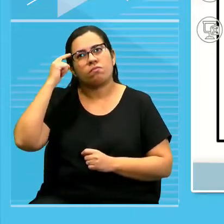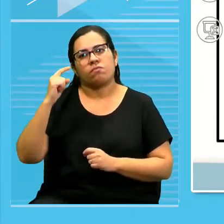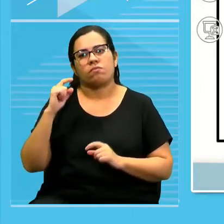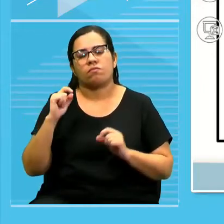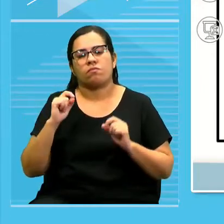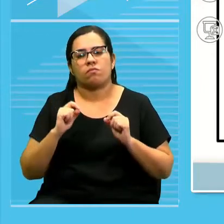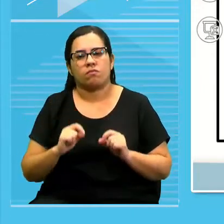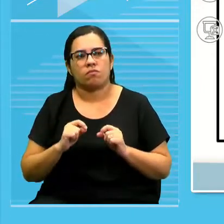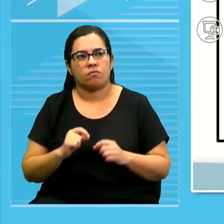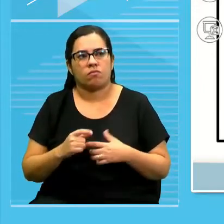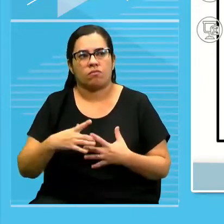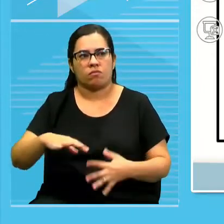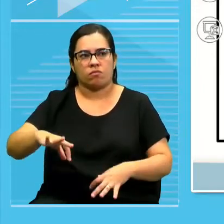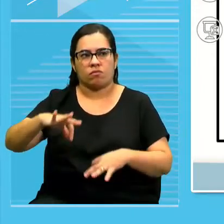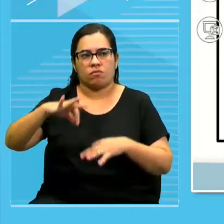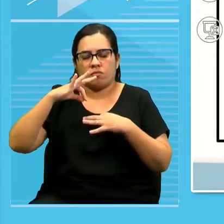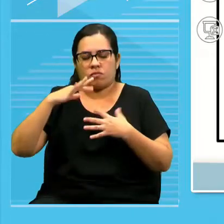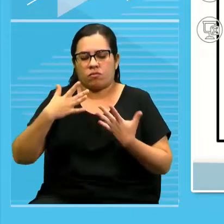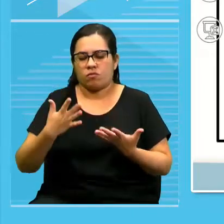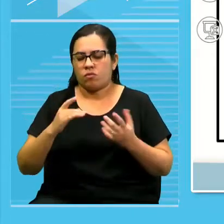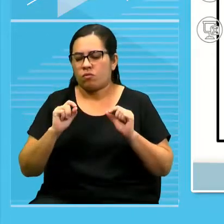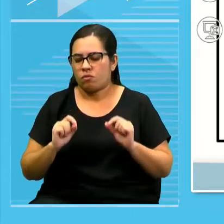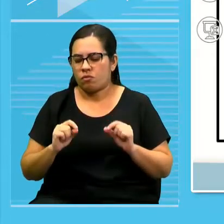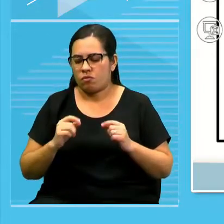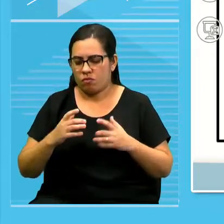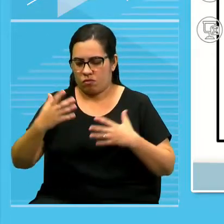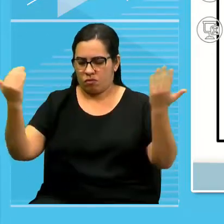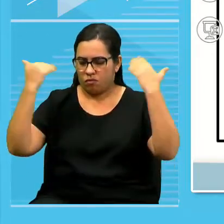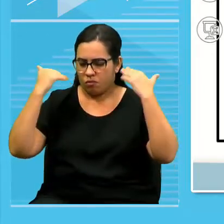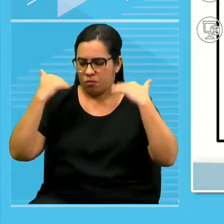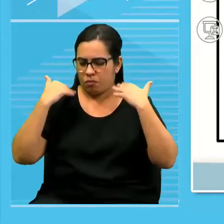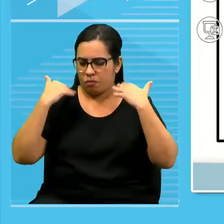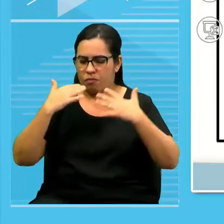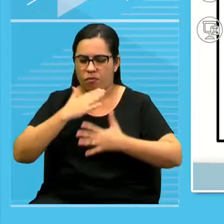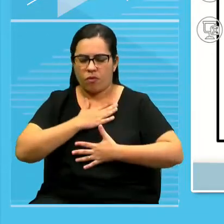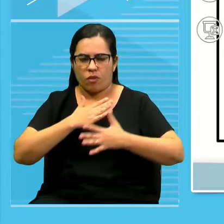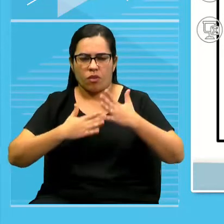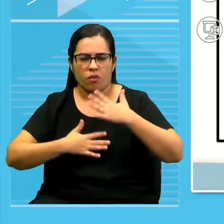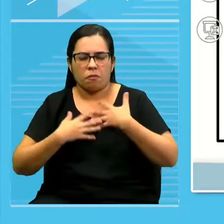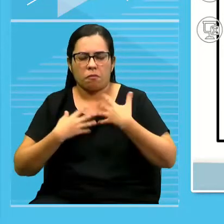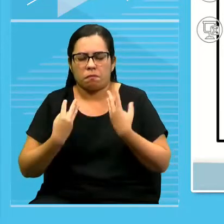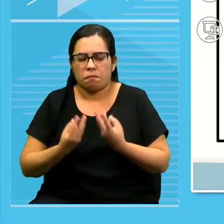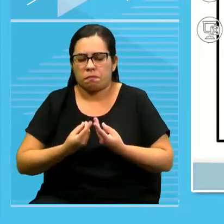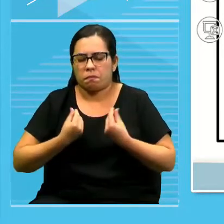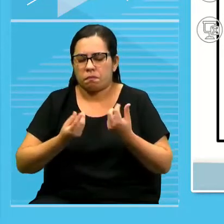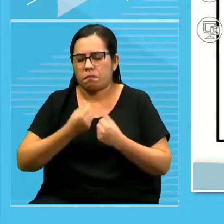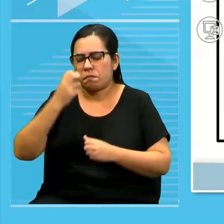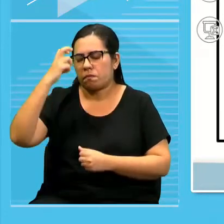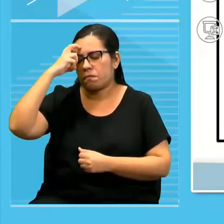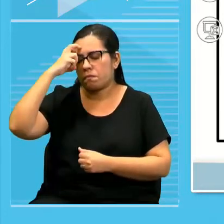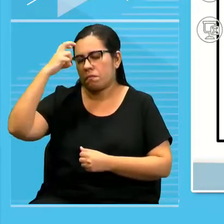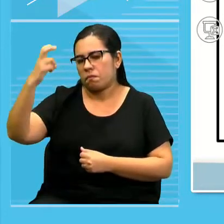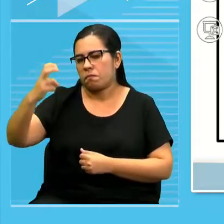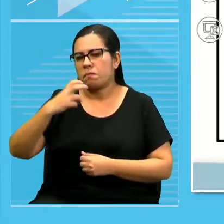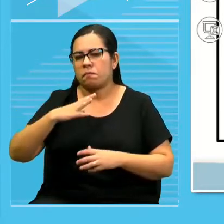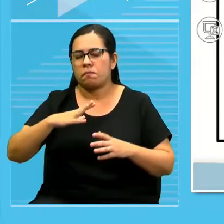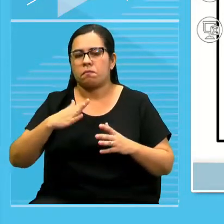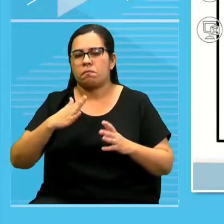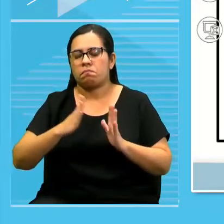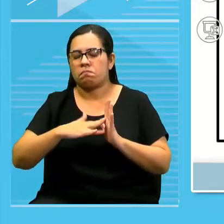do que é espírito do que é corpo a inteligência sensibilidade o sentido